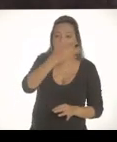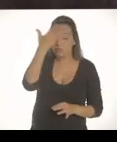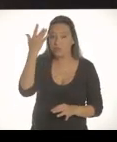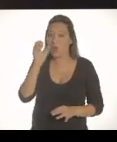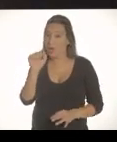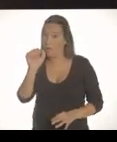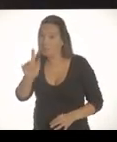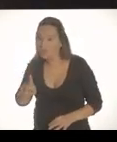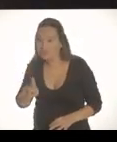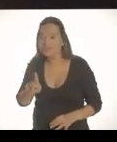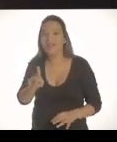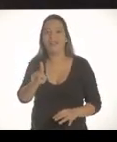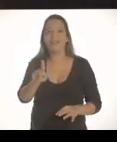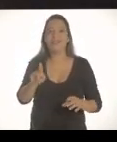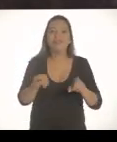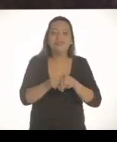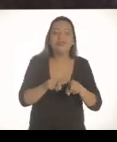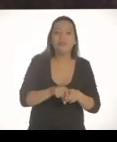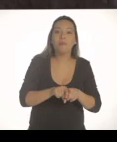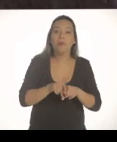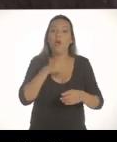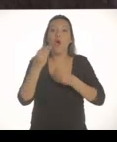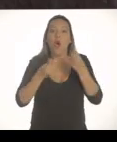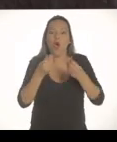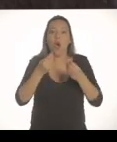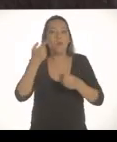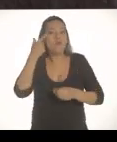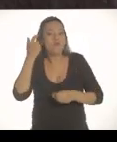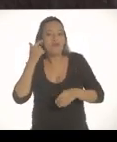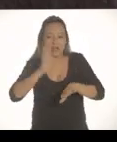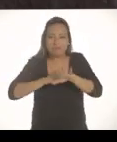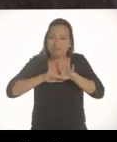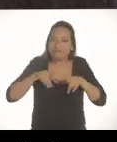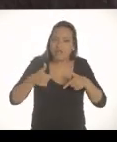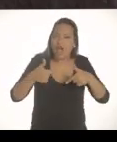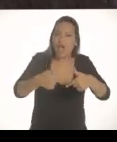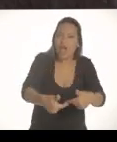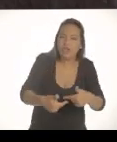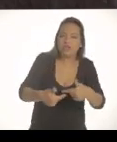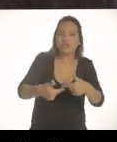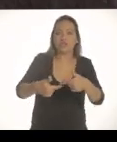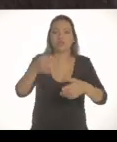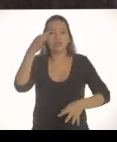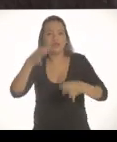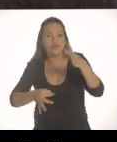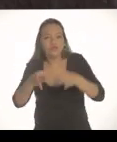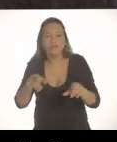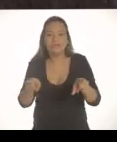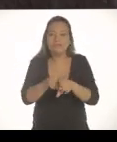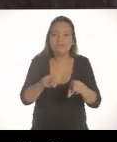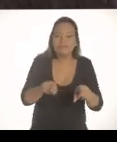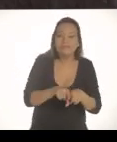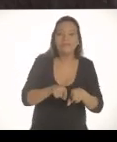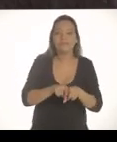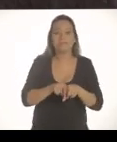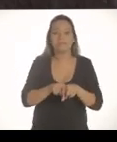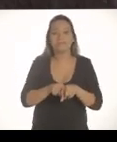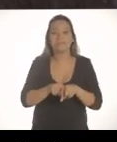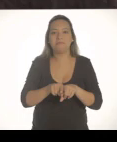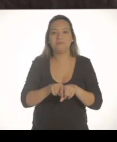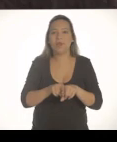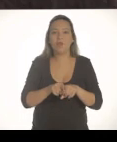pelo salário dos idosos, né? Pelo que ele fez junto ao poder público, quanto deputado, em